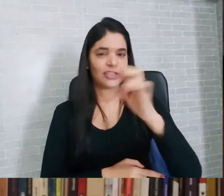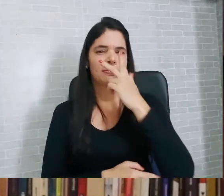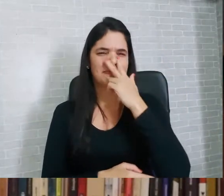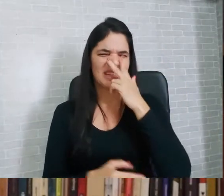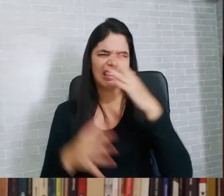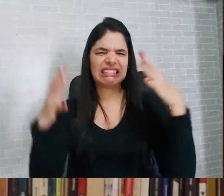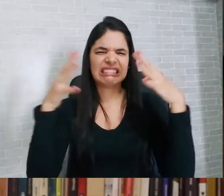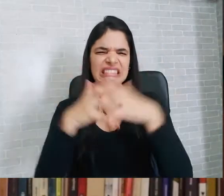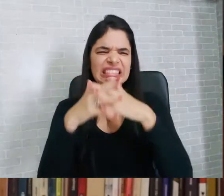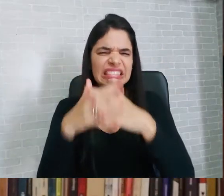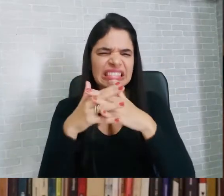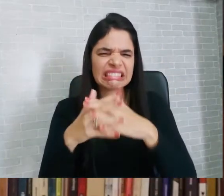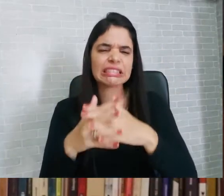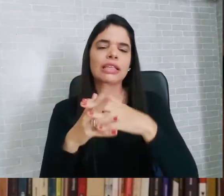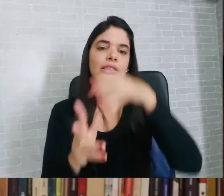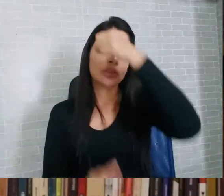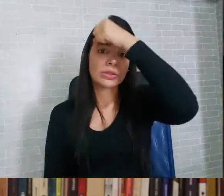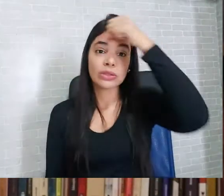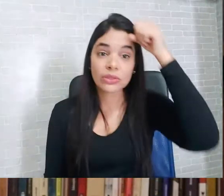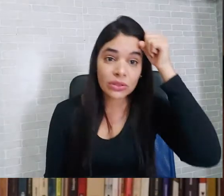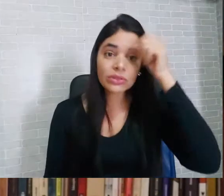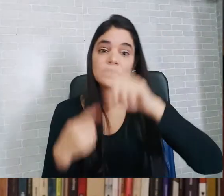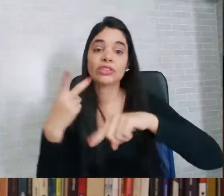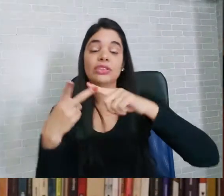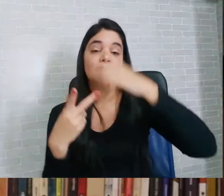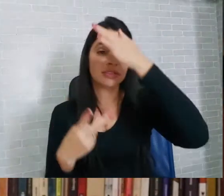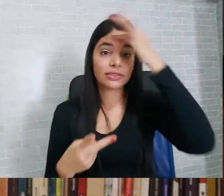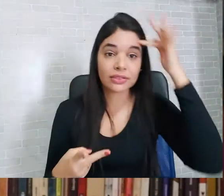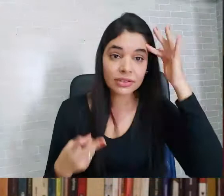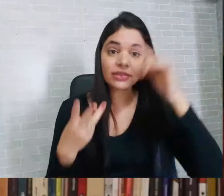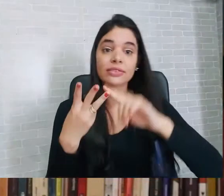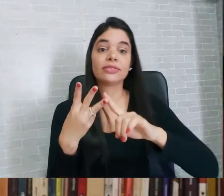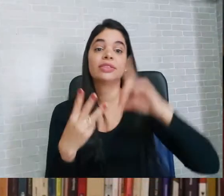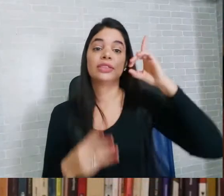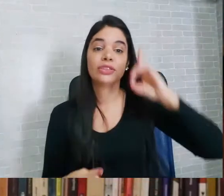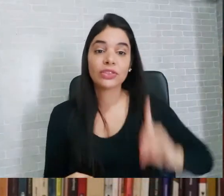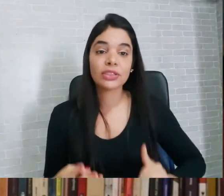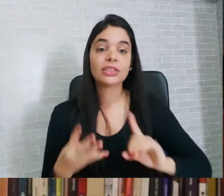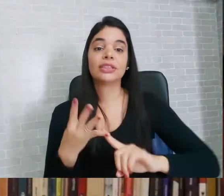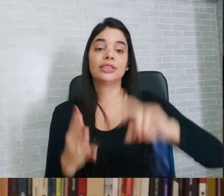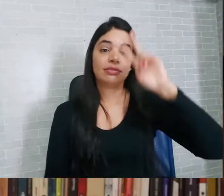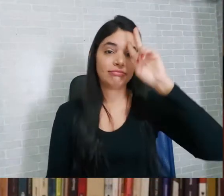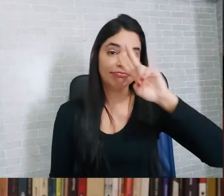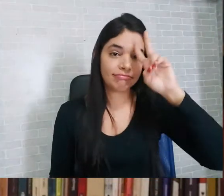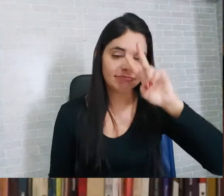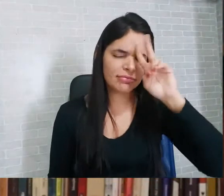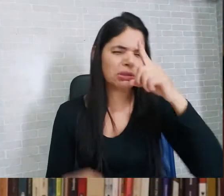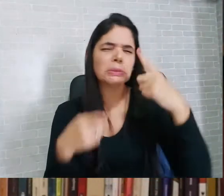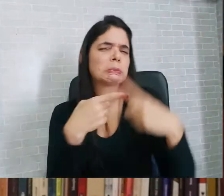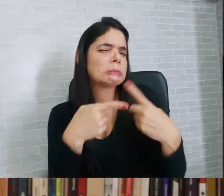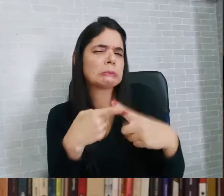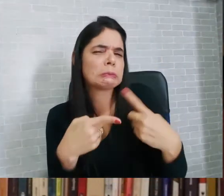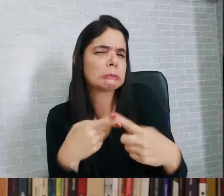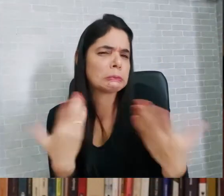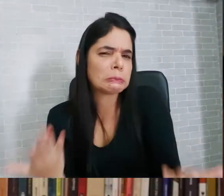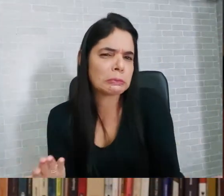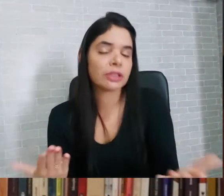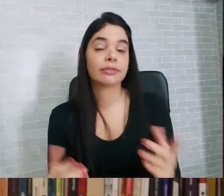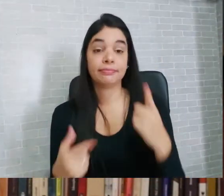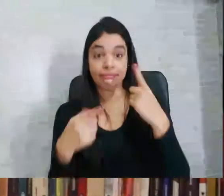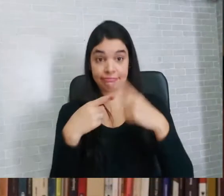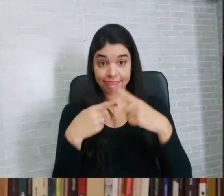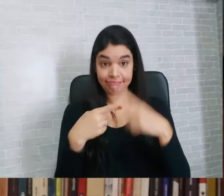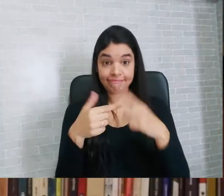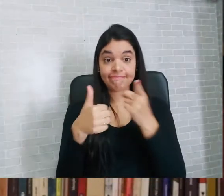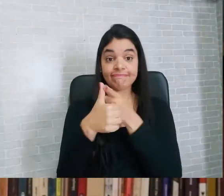áreas, na sociologia, na filosofia, no direito, na história. E por que isso? Porque a